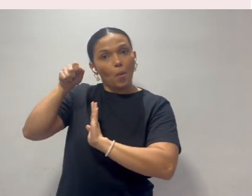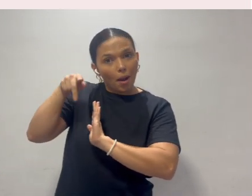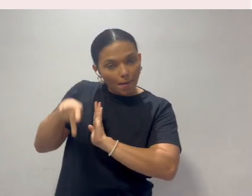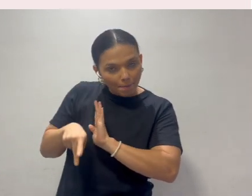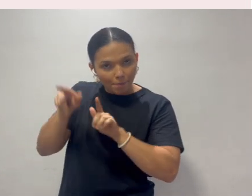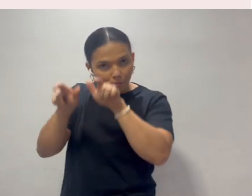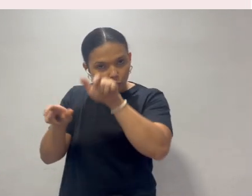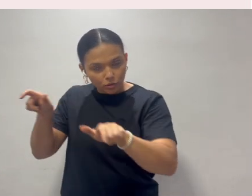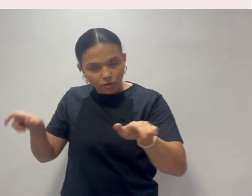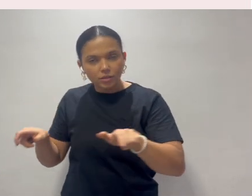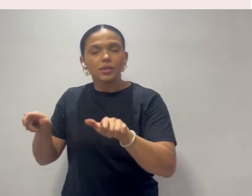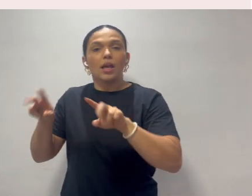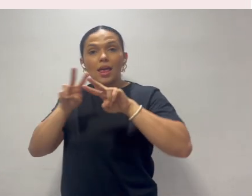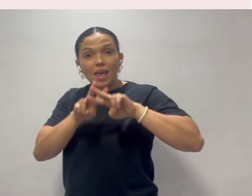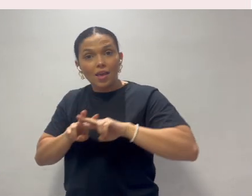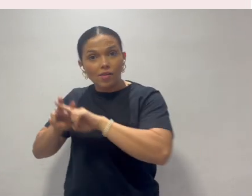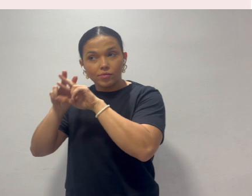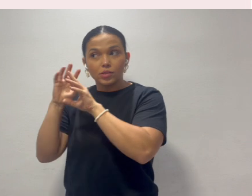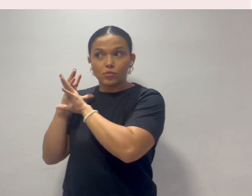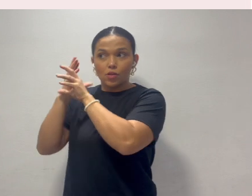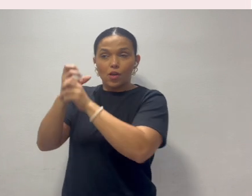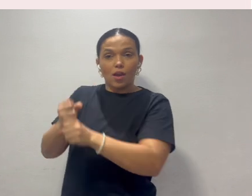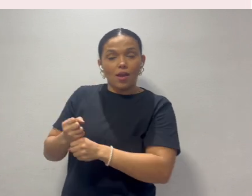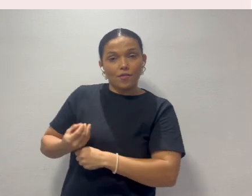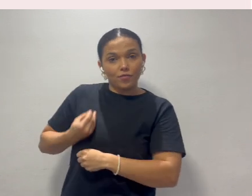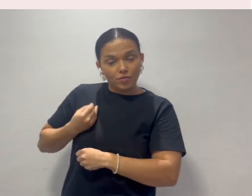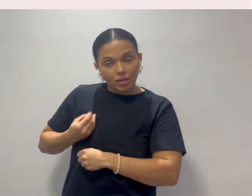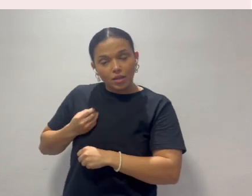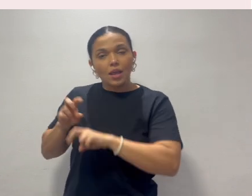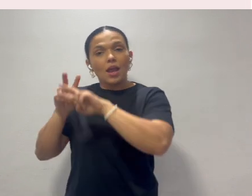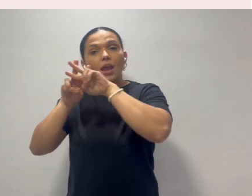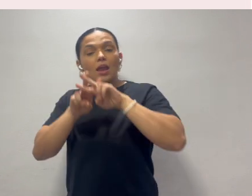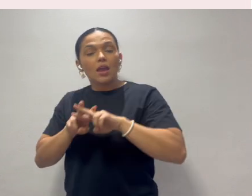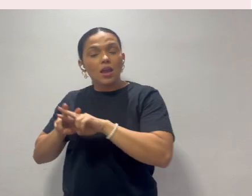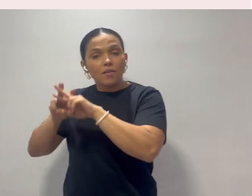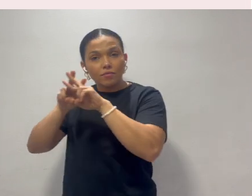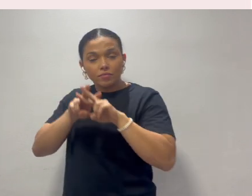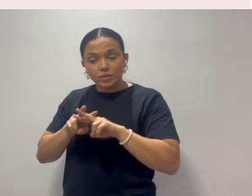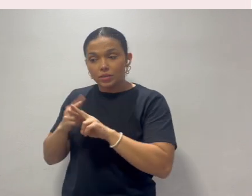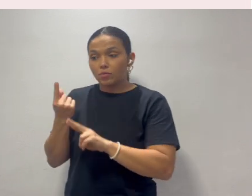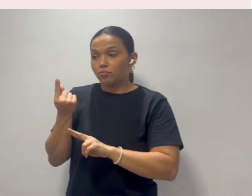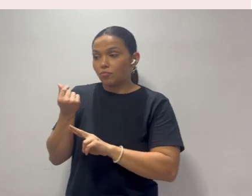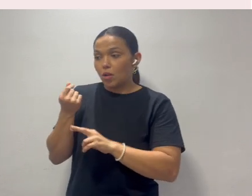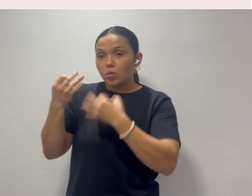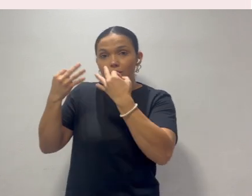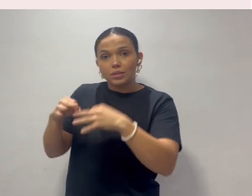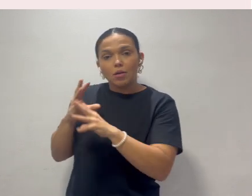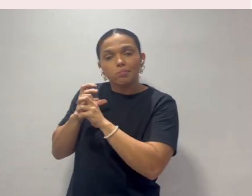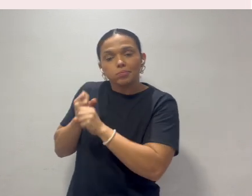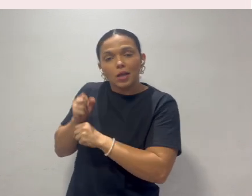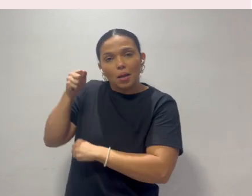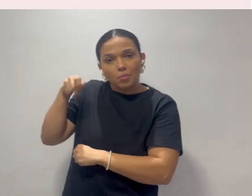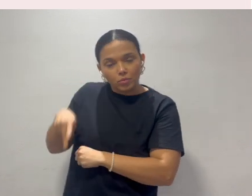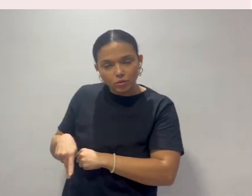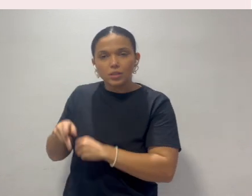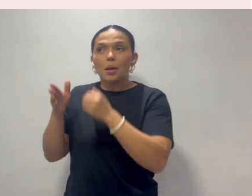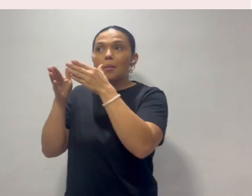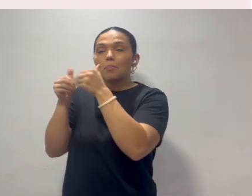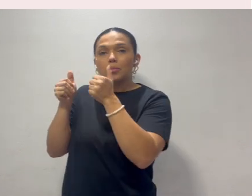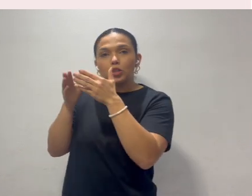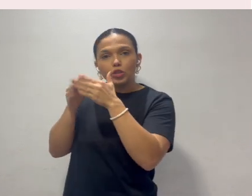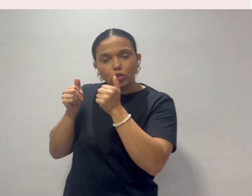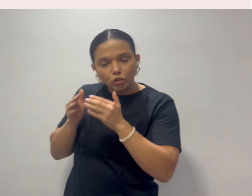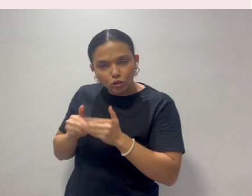toda, revisão de benefícios e aposentadorias, requerimentos para aposentadorias e reajuste